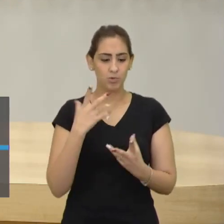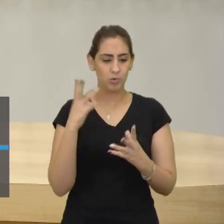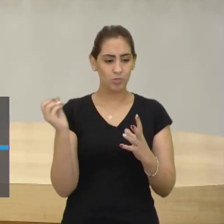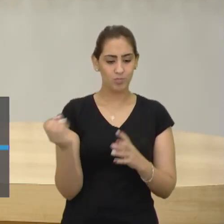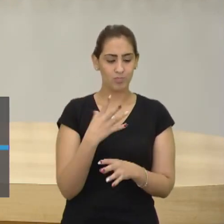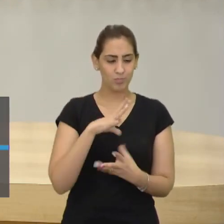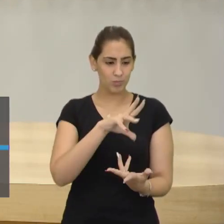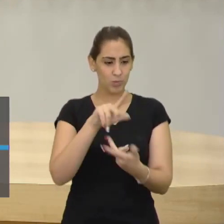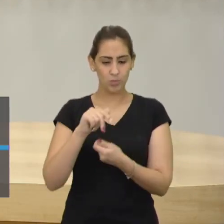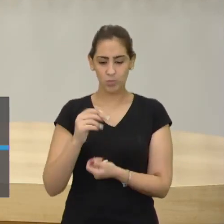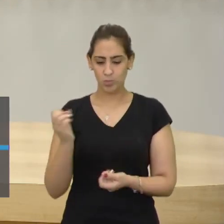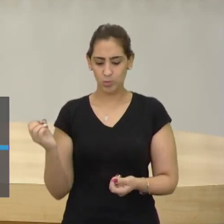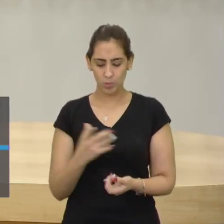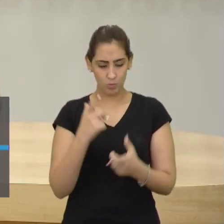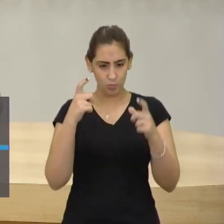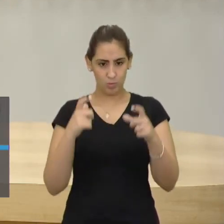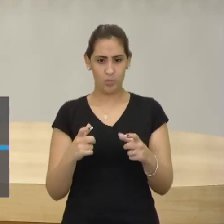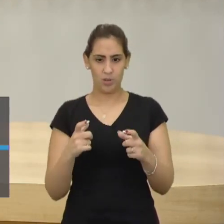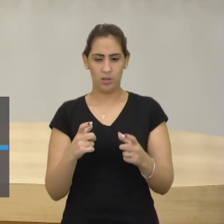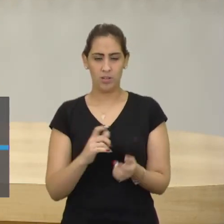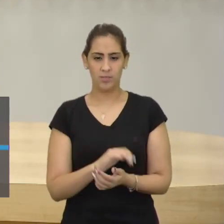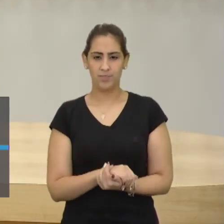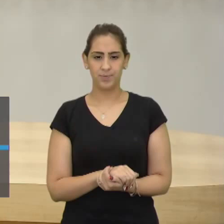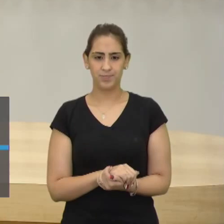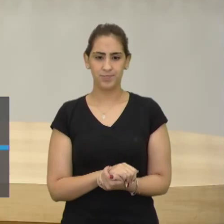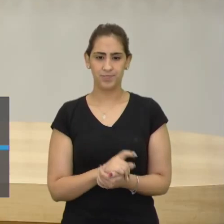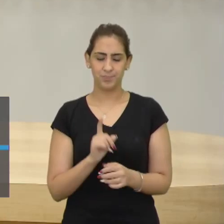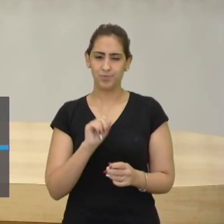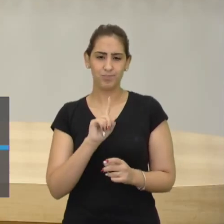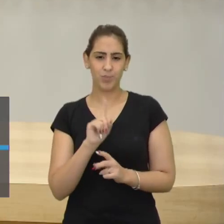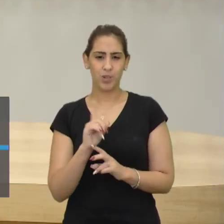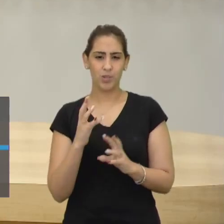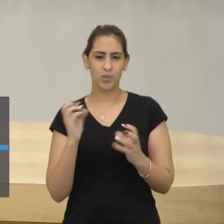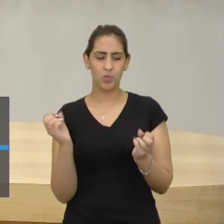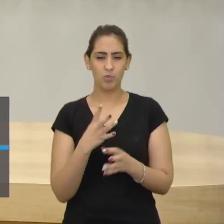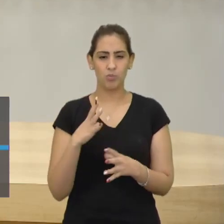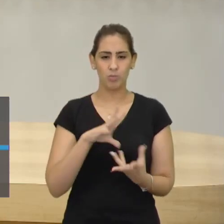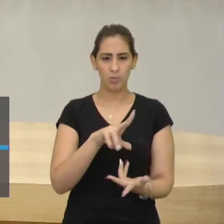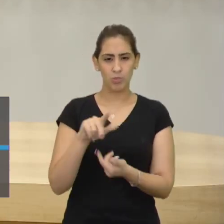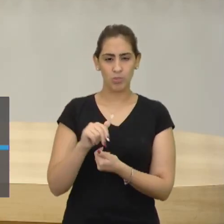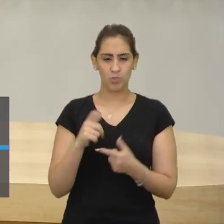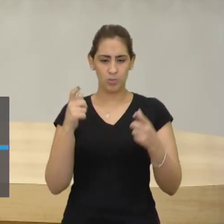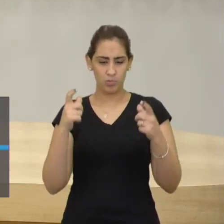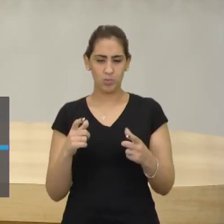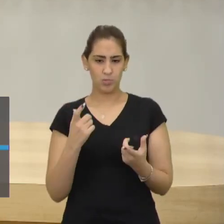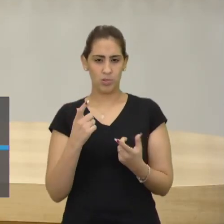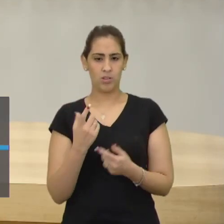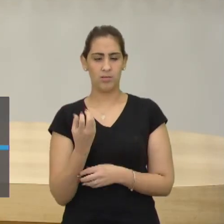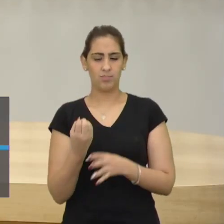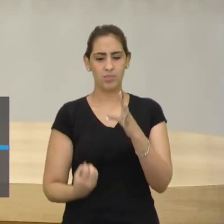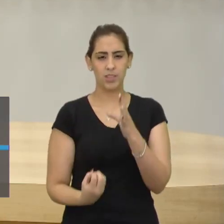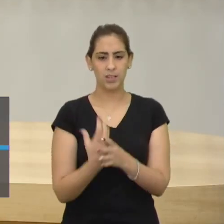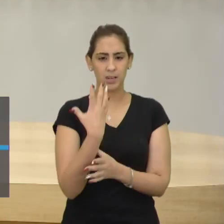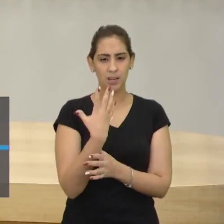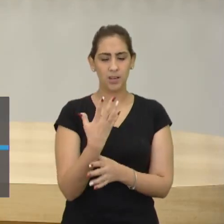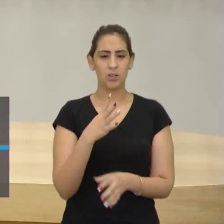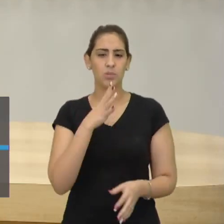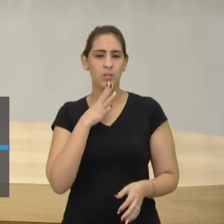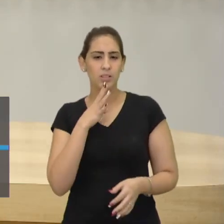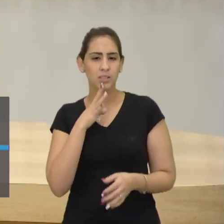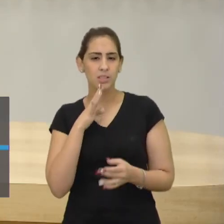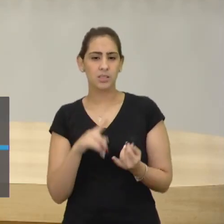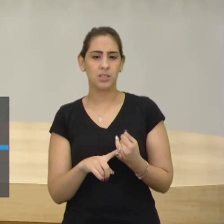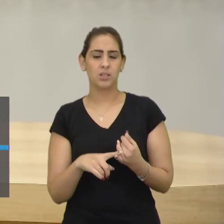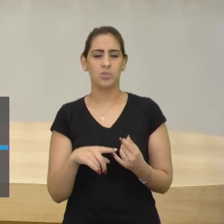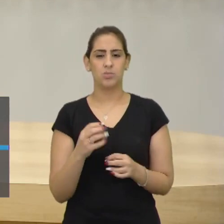novo universo, mas que não é um mundo nem um universo aleatório, e sim criado, constituído, concebido,